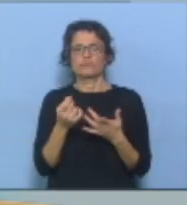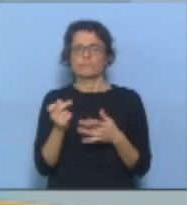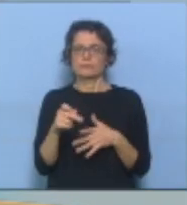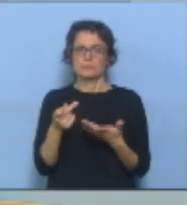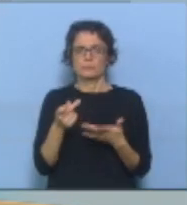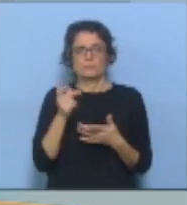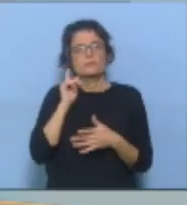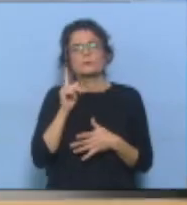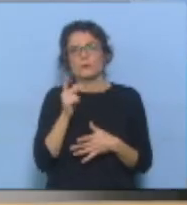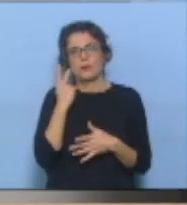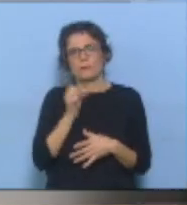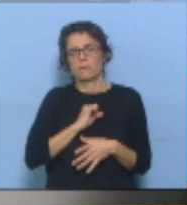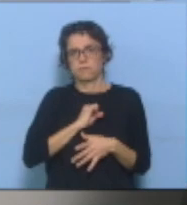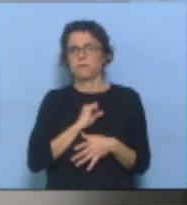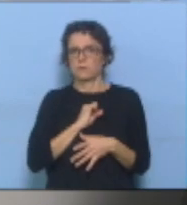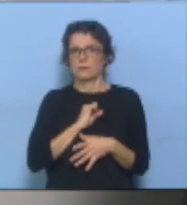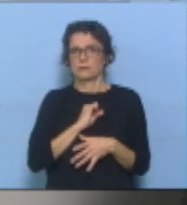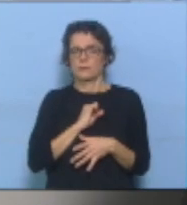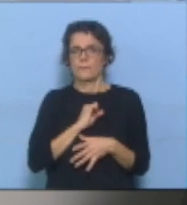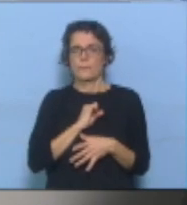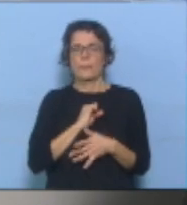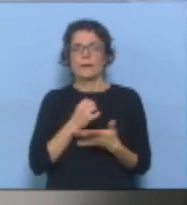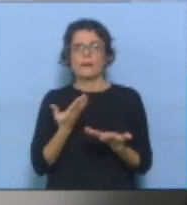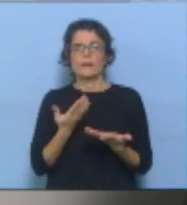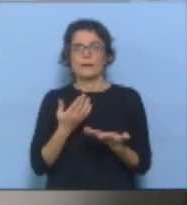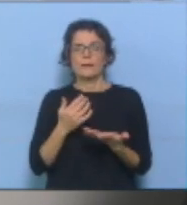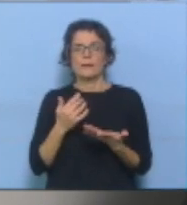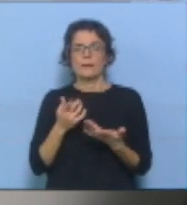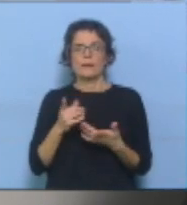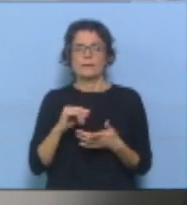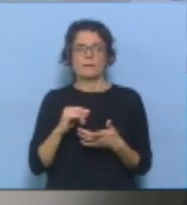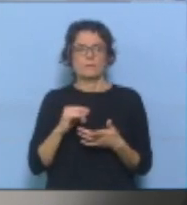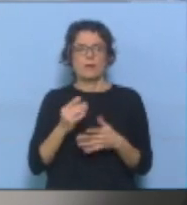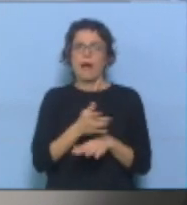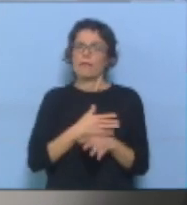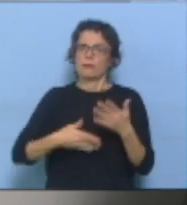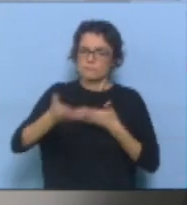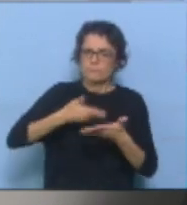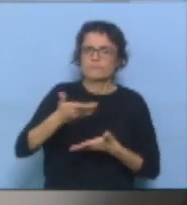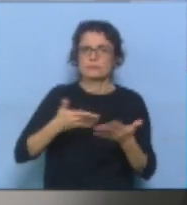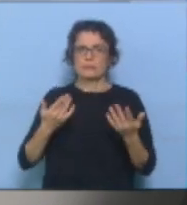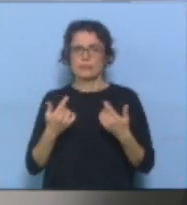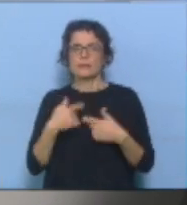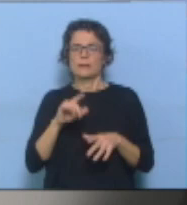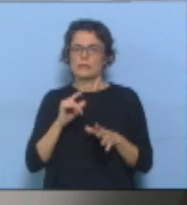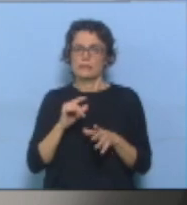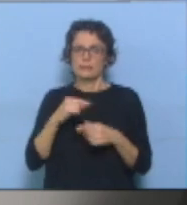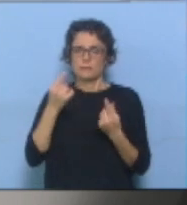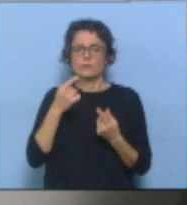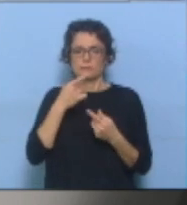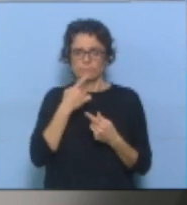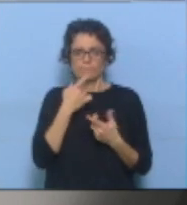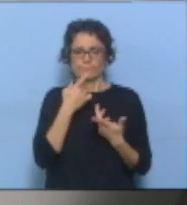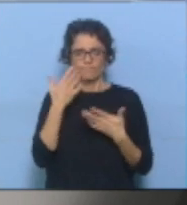bastante determinantes na forma depois como eu fui avante com a decisão e também como depois também me senti confortável com ela.